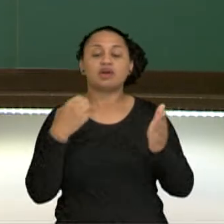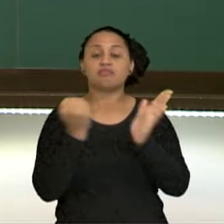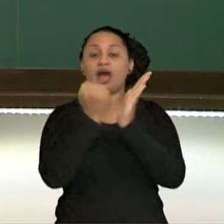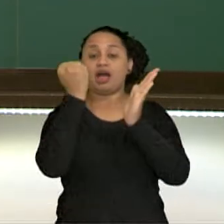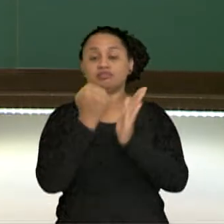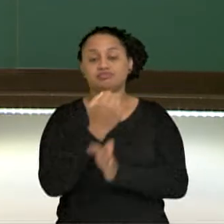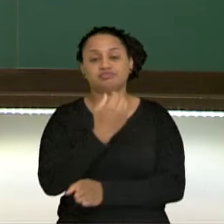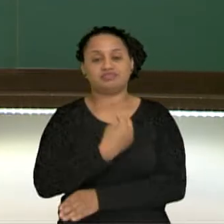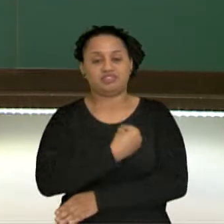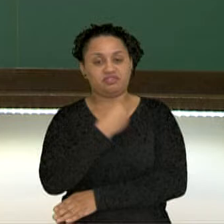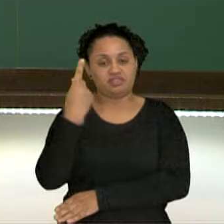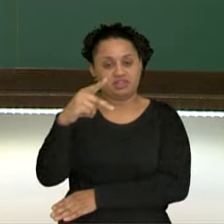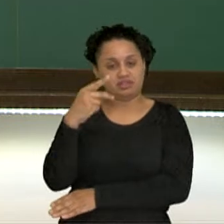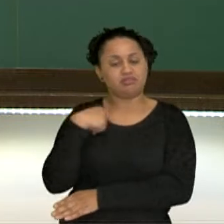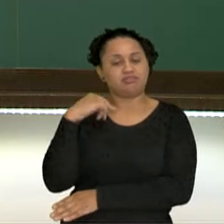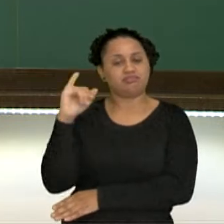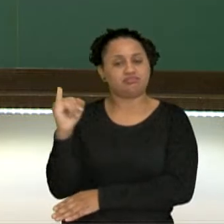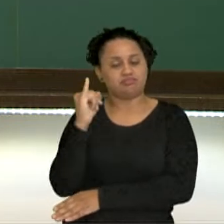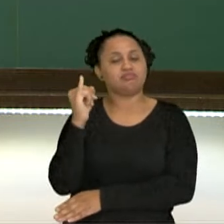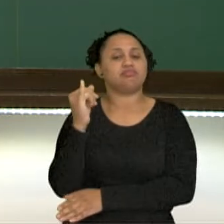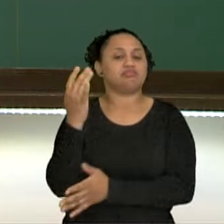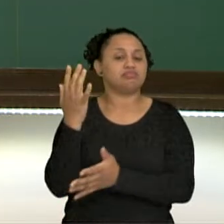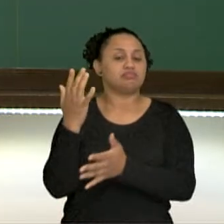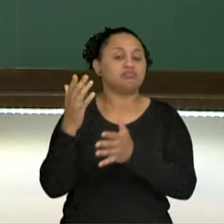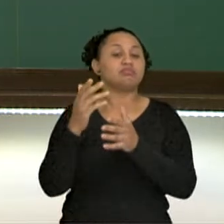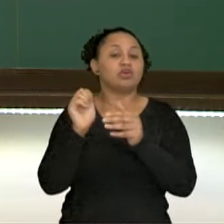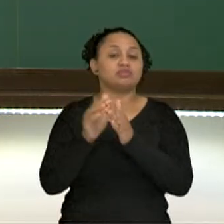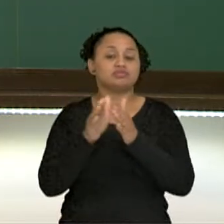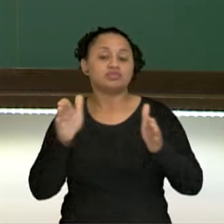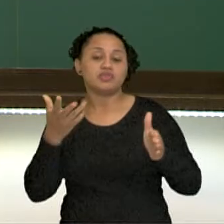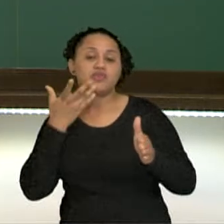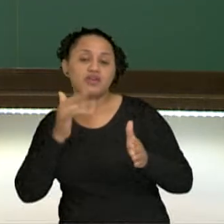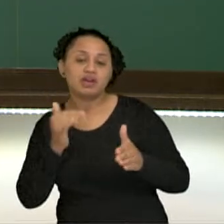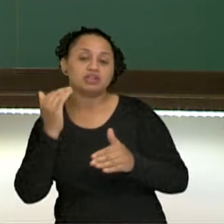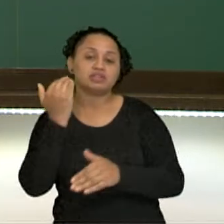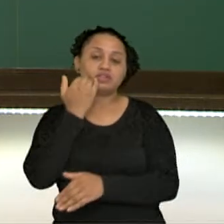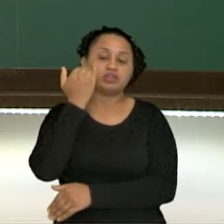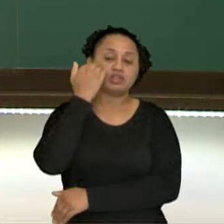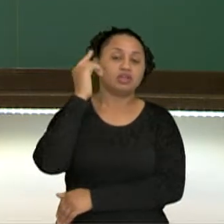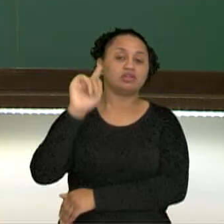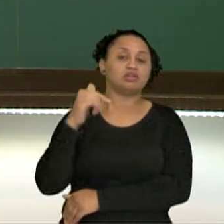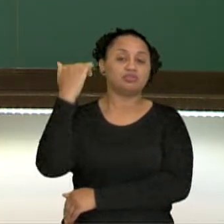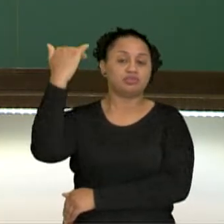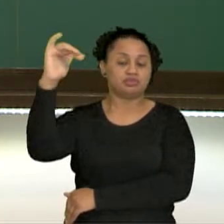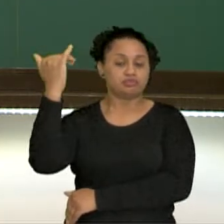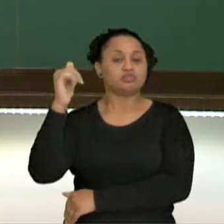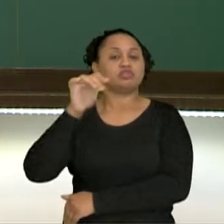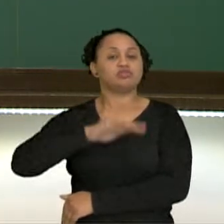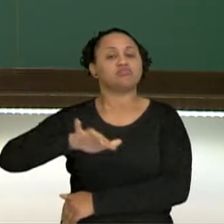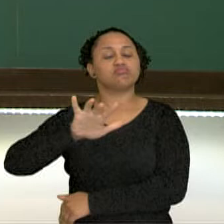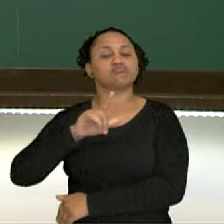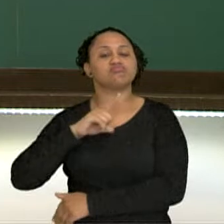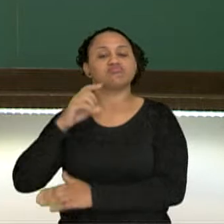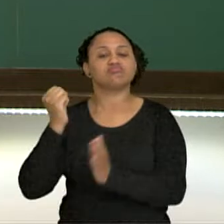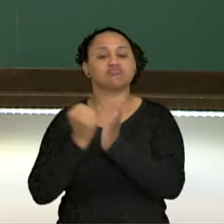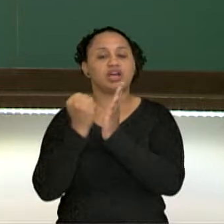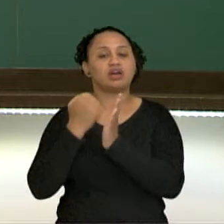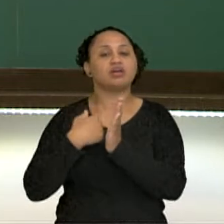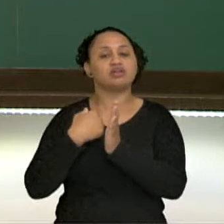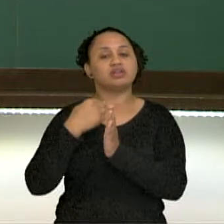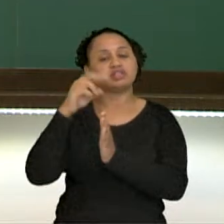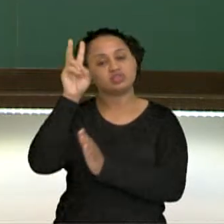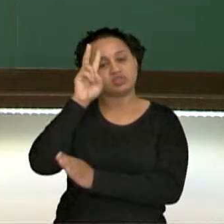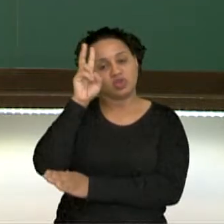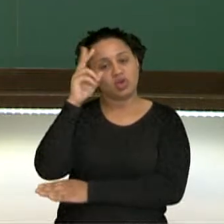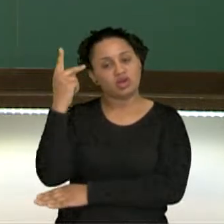vida, seja na infância, na adolescência, na vida adulta. Então, algum fato que marcou a sua história,